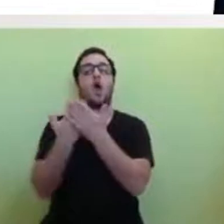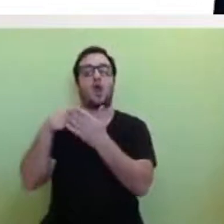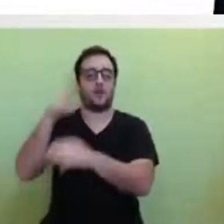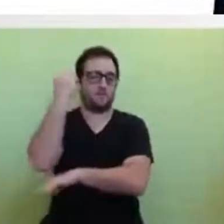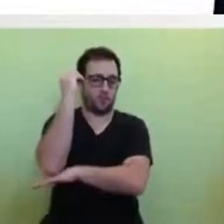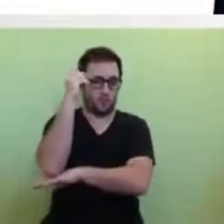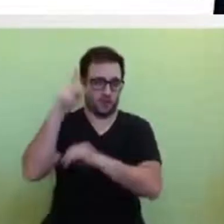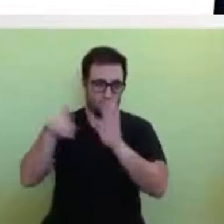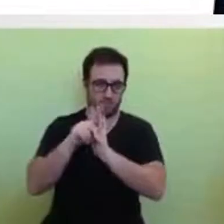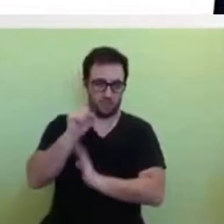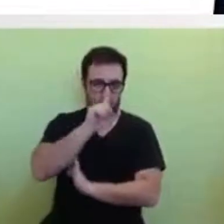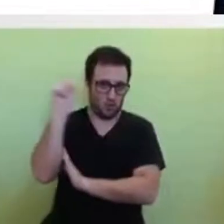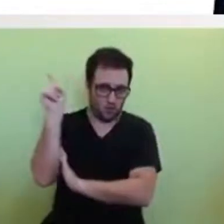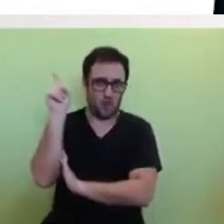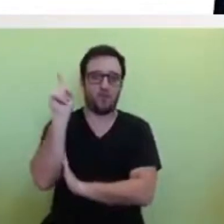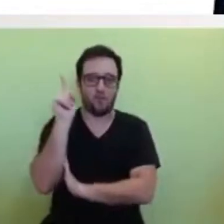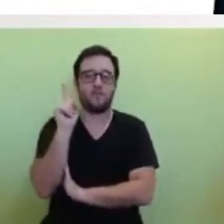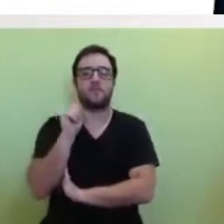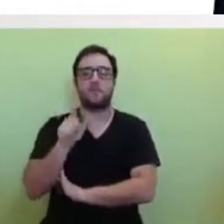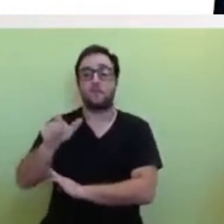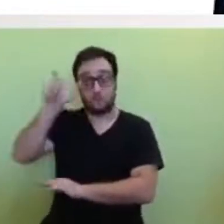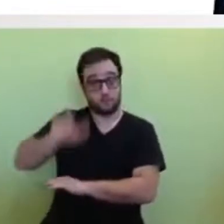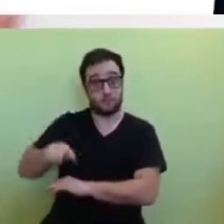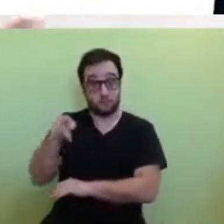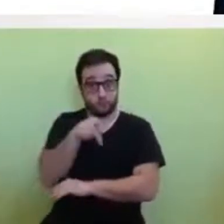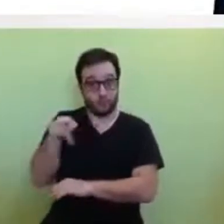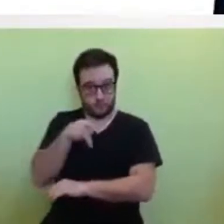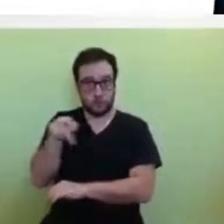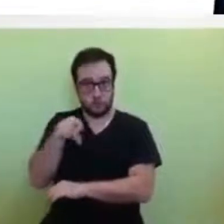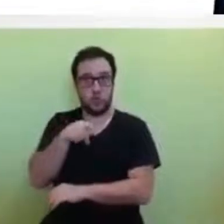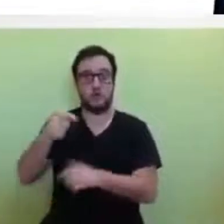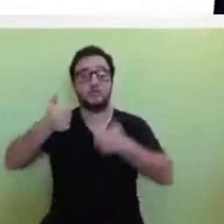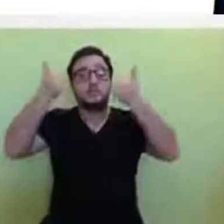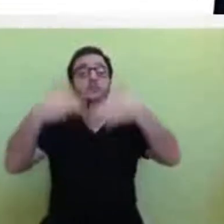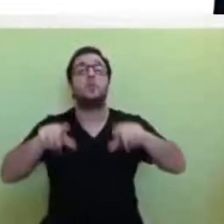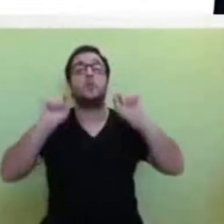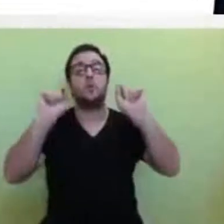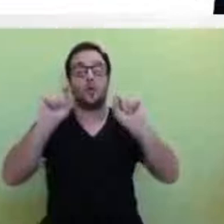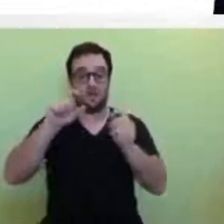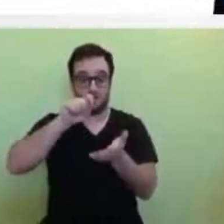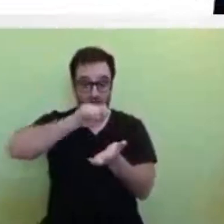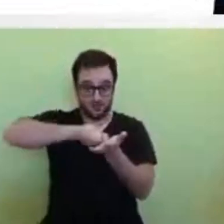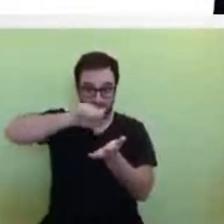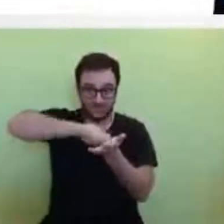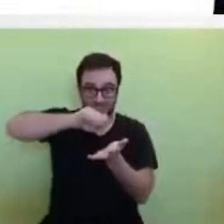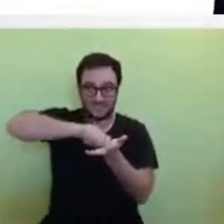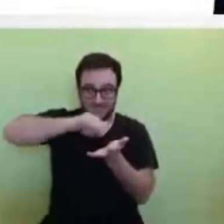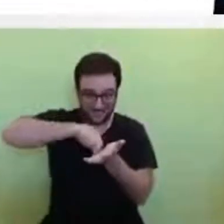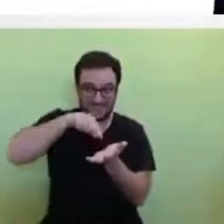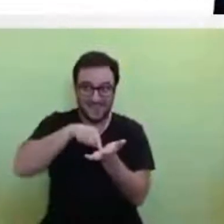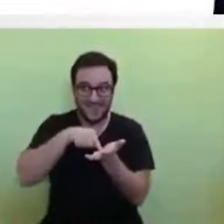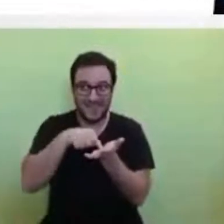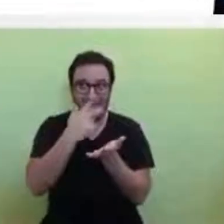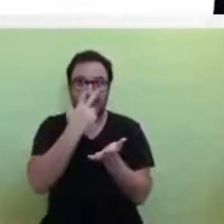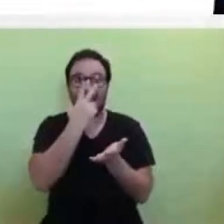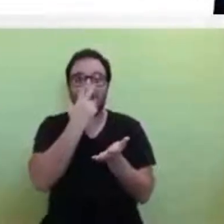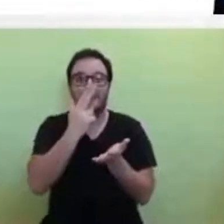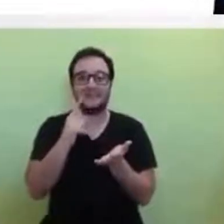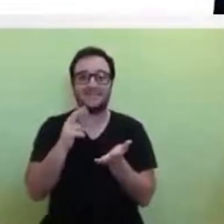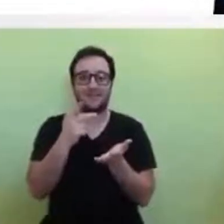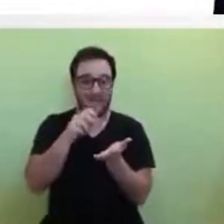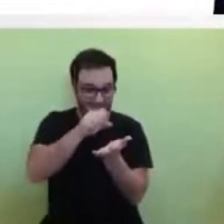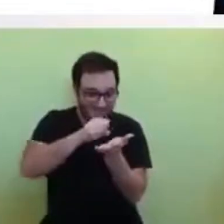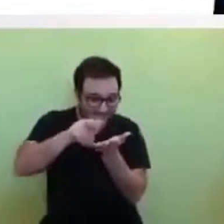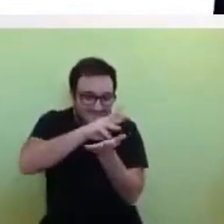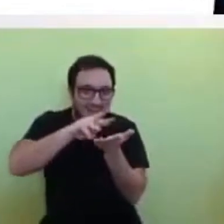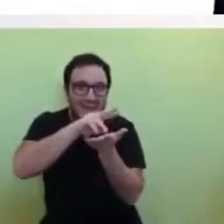o relato de uma professora contando que os alunos eles escrevem bilhetinhos, cartinhas, sem ser dever de casa, porque querem, uns para